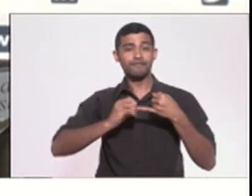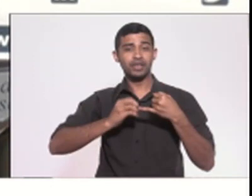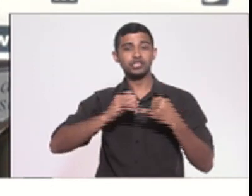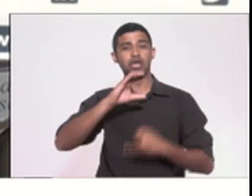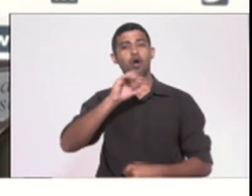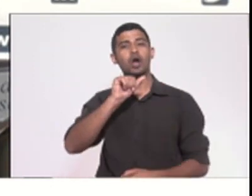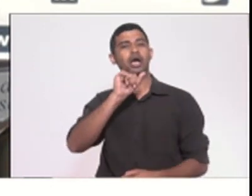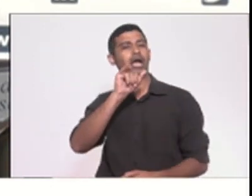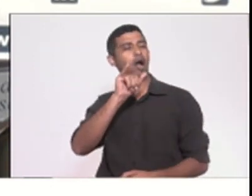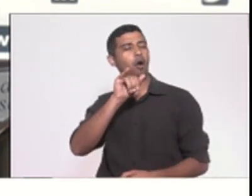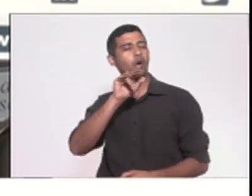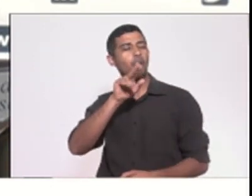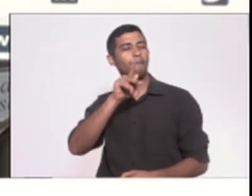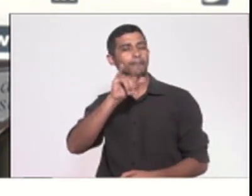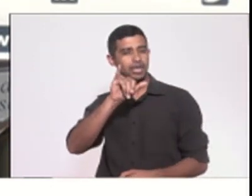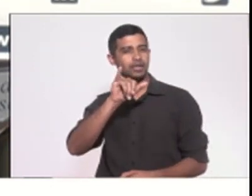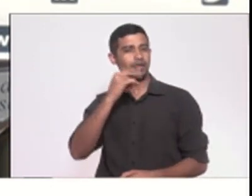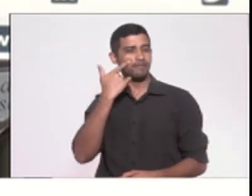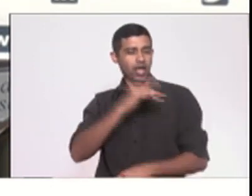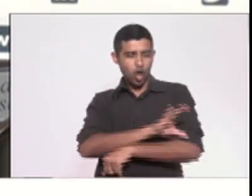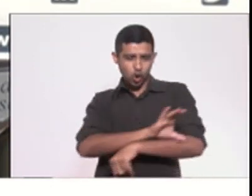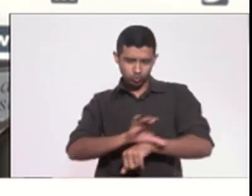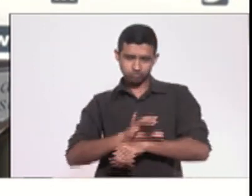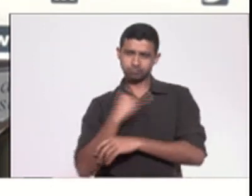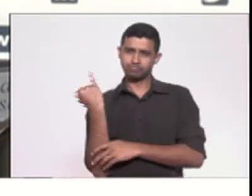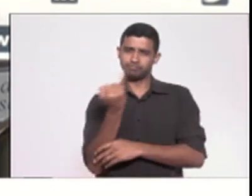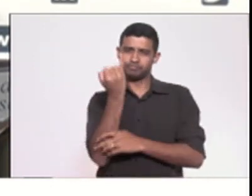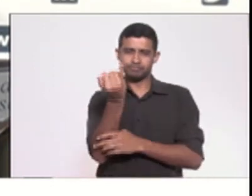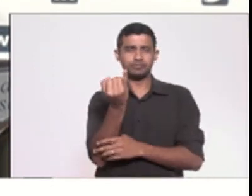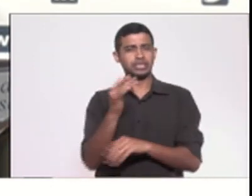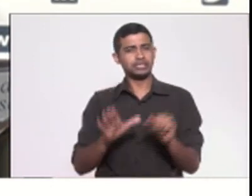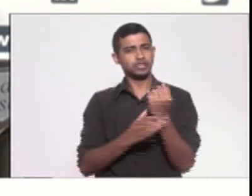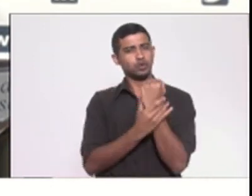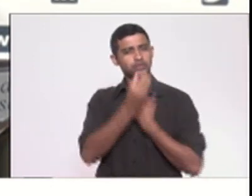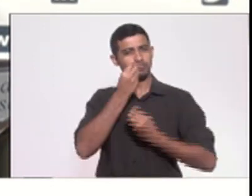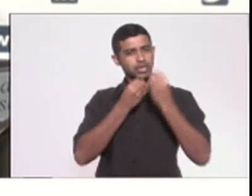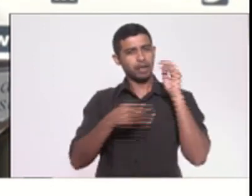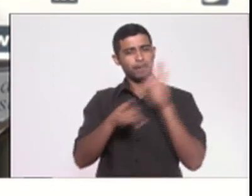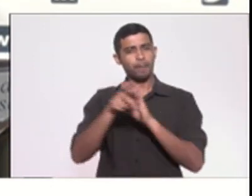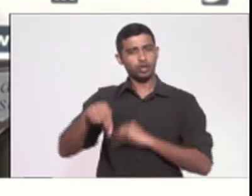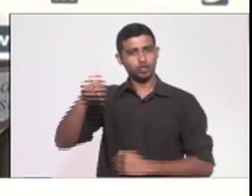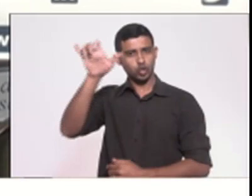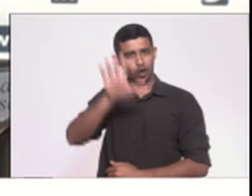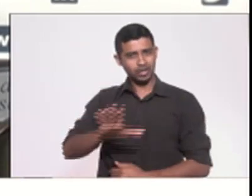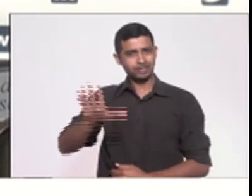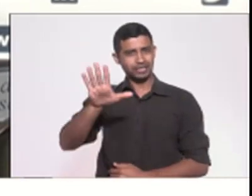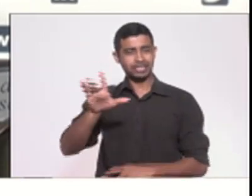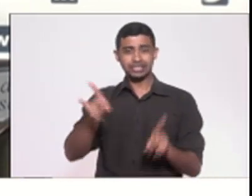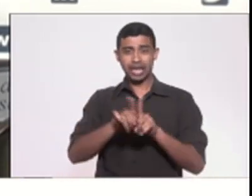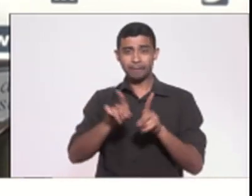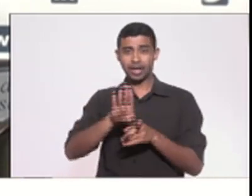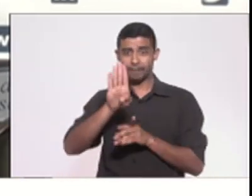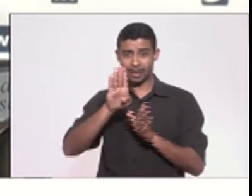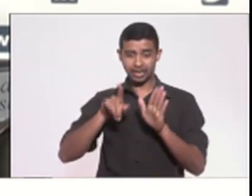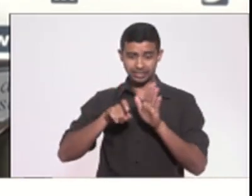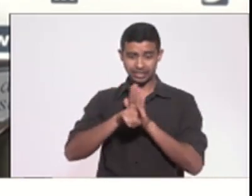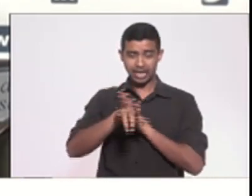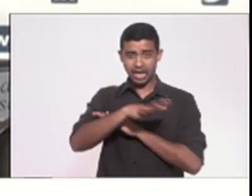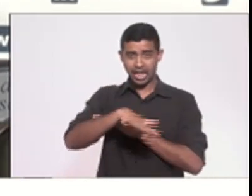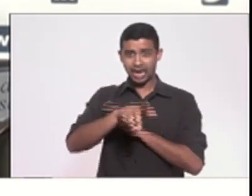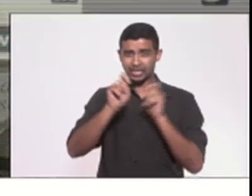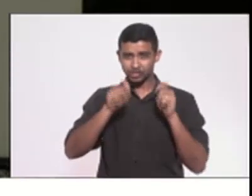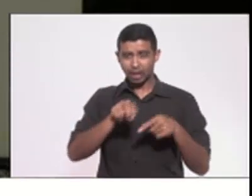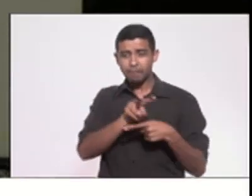uma cultura bastante importante para a segurança alimentar no Nordeste e que também essas bactérias são capazes de